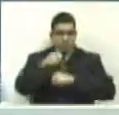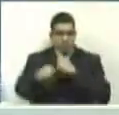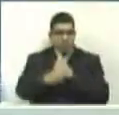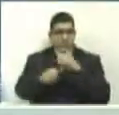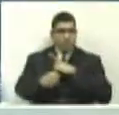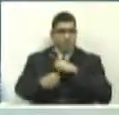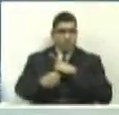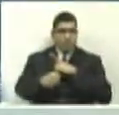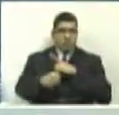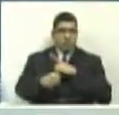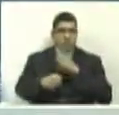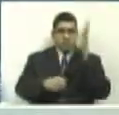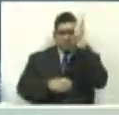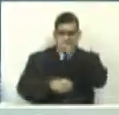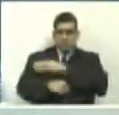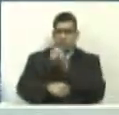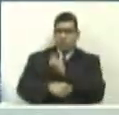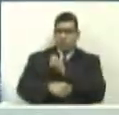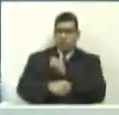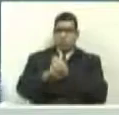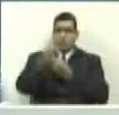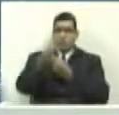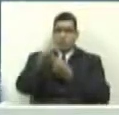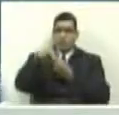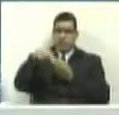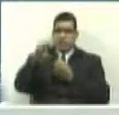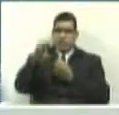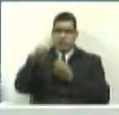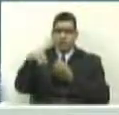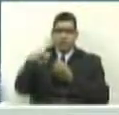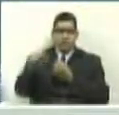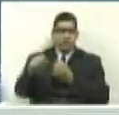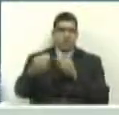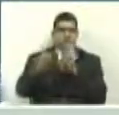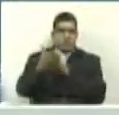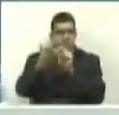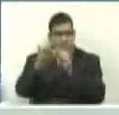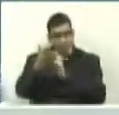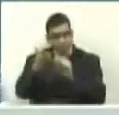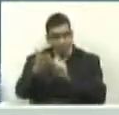teve um dos piores resultados no Enem desde que o exame foi registrado.